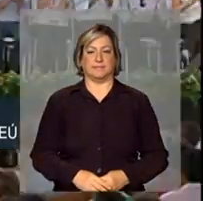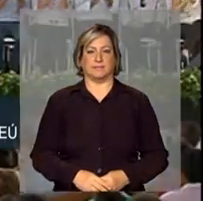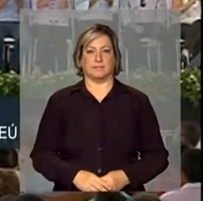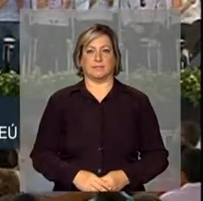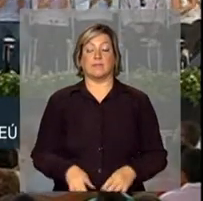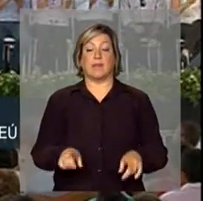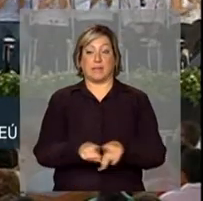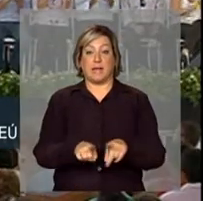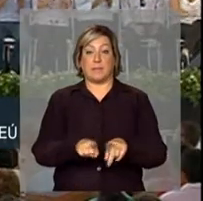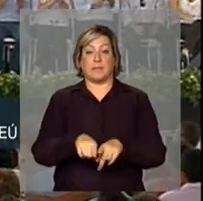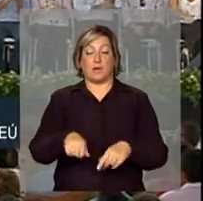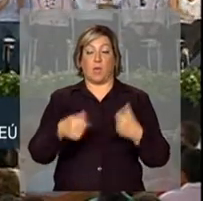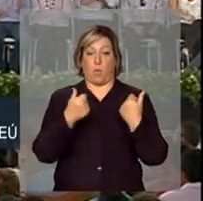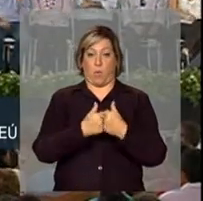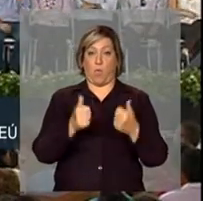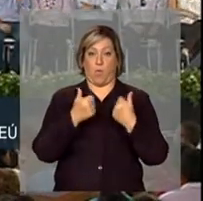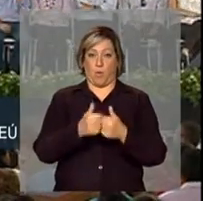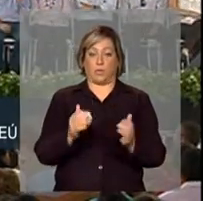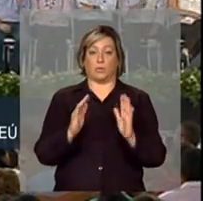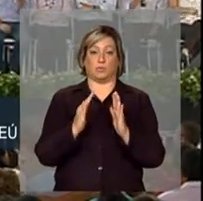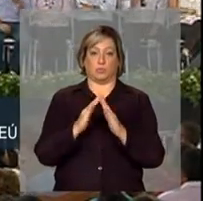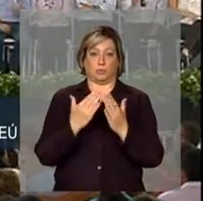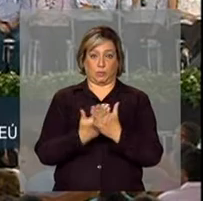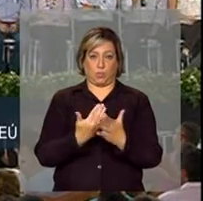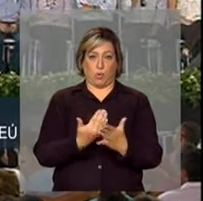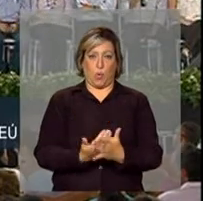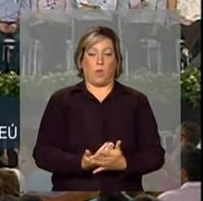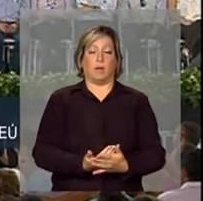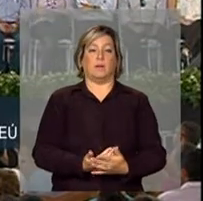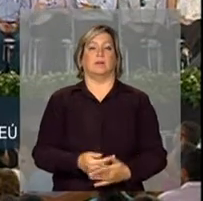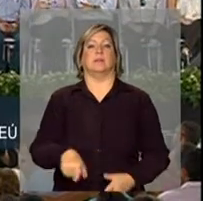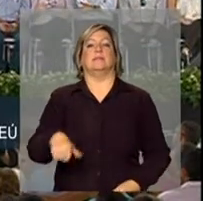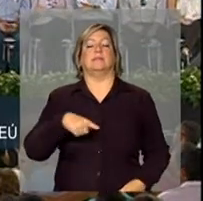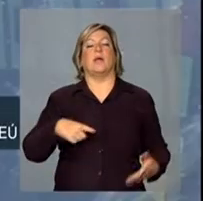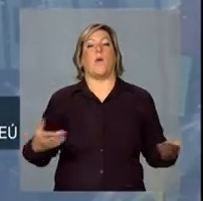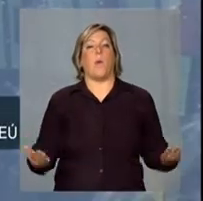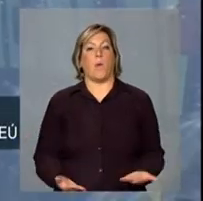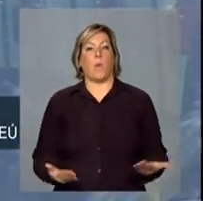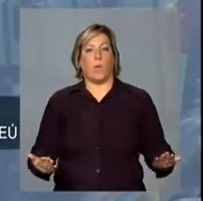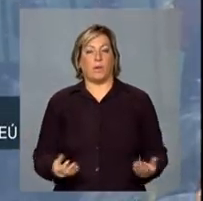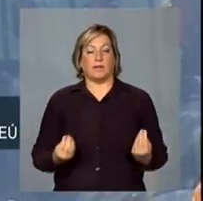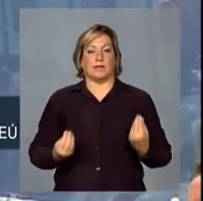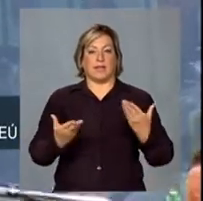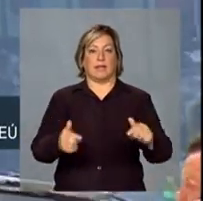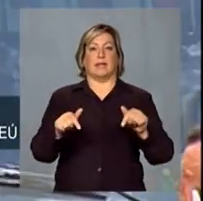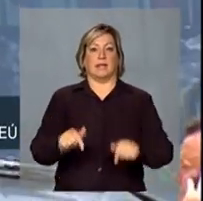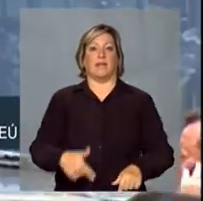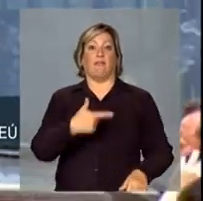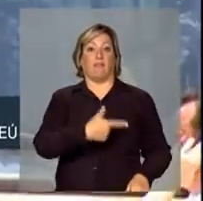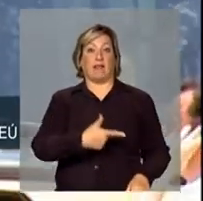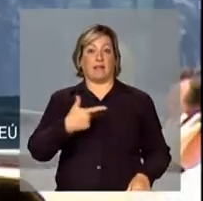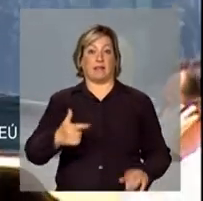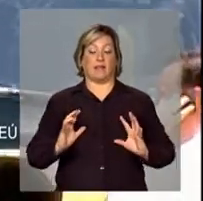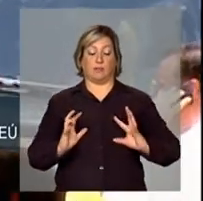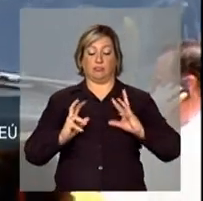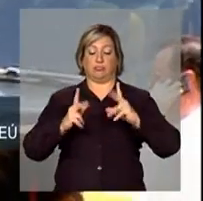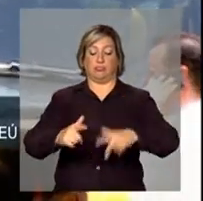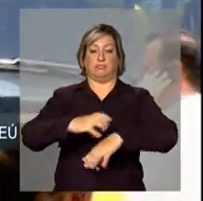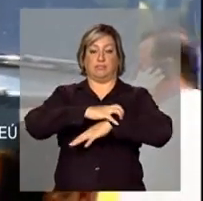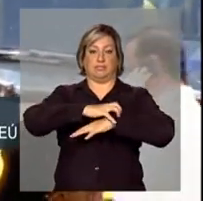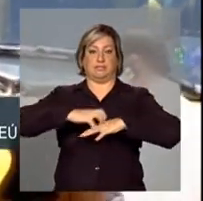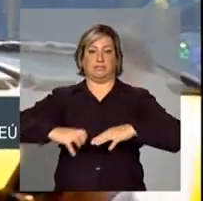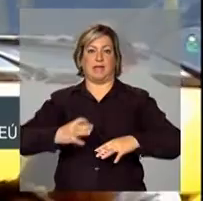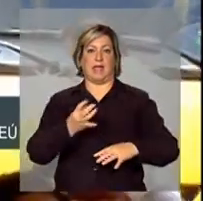Além dos ônibus escolares, também hoje estamos entregando aqui 22